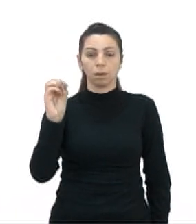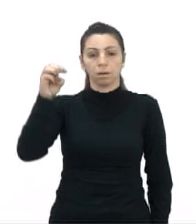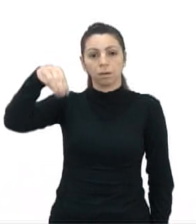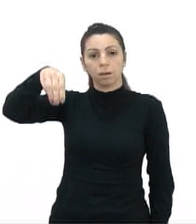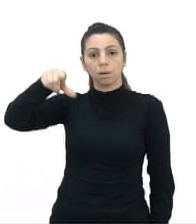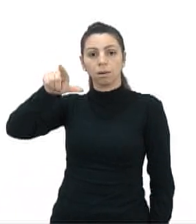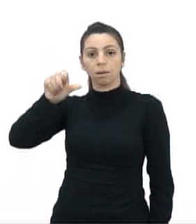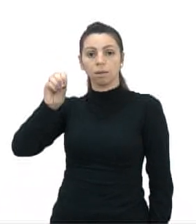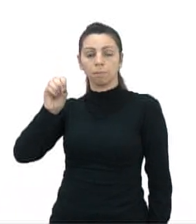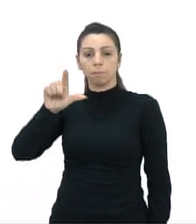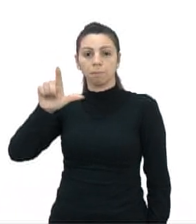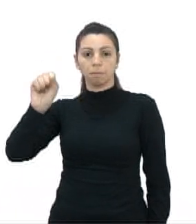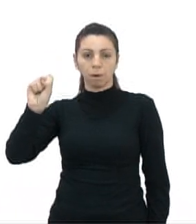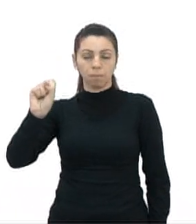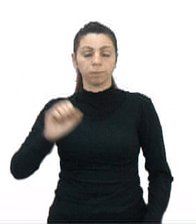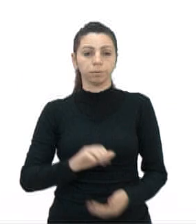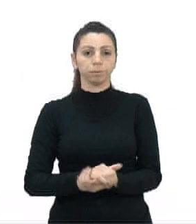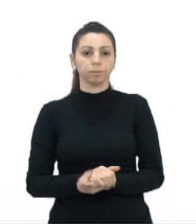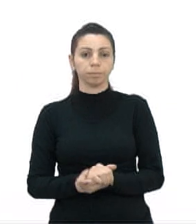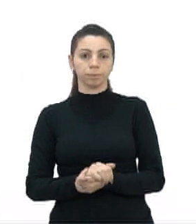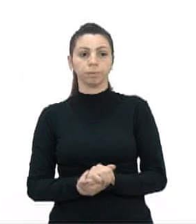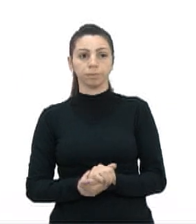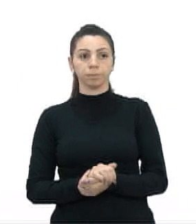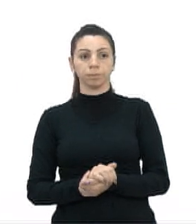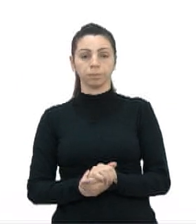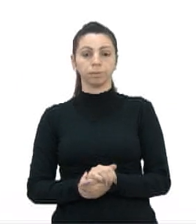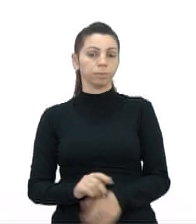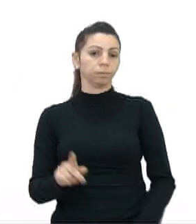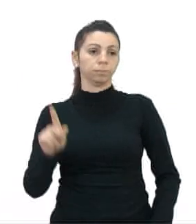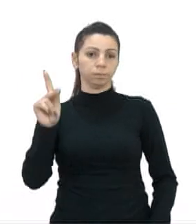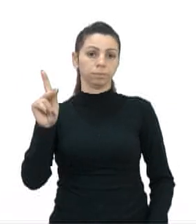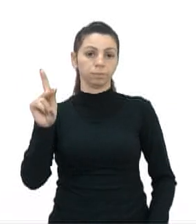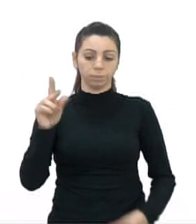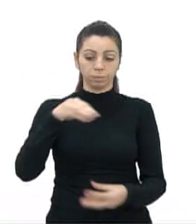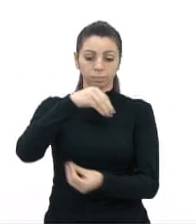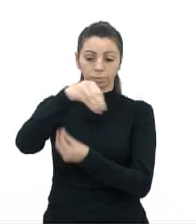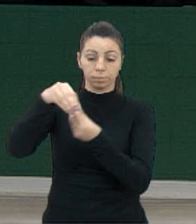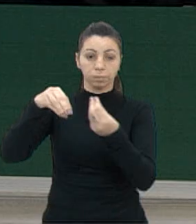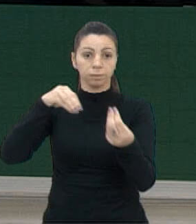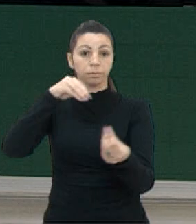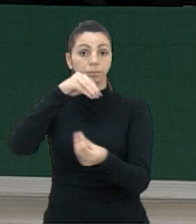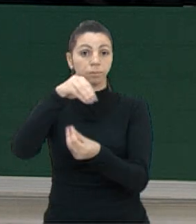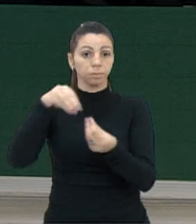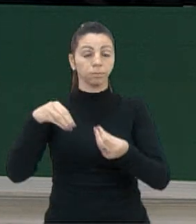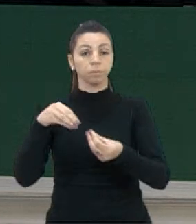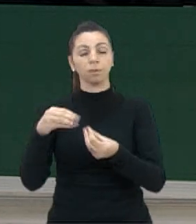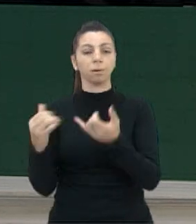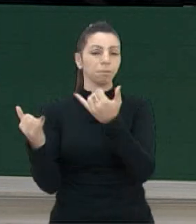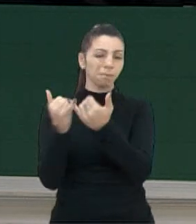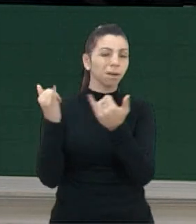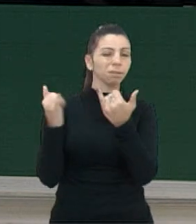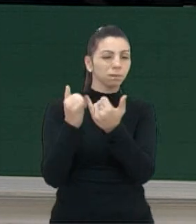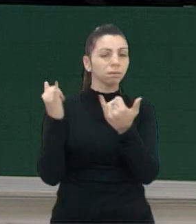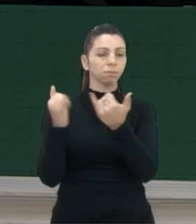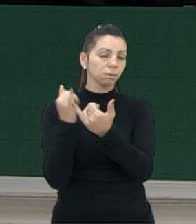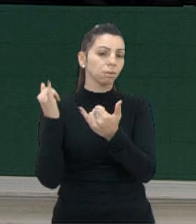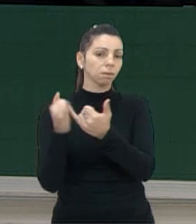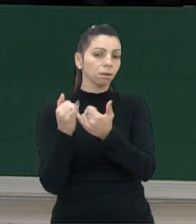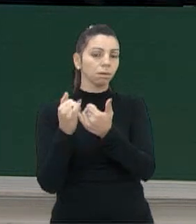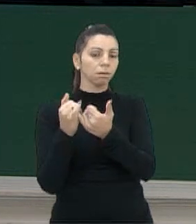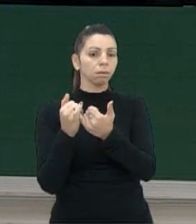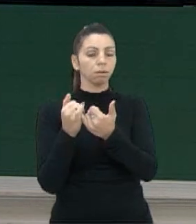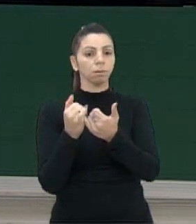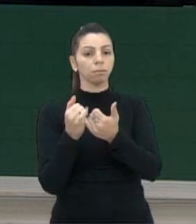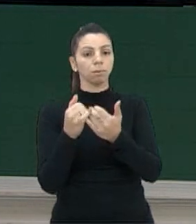o que é que eu preciso fazer? A gente pode considerar que essa reação química aqui é como se fosse a receita do bolo, ou a receita